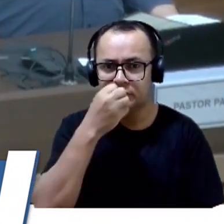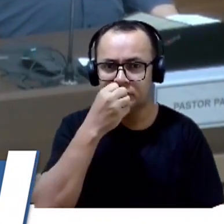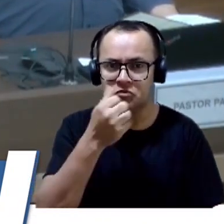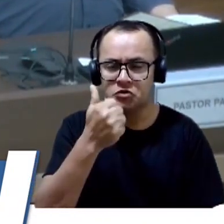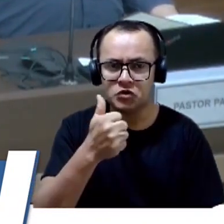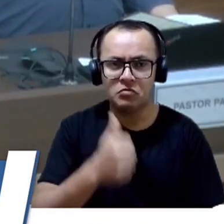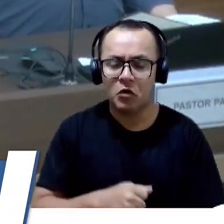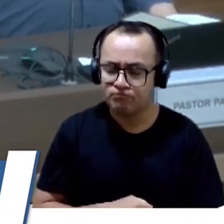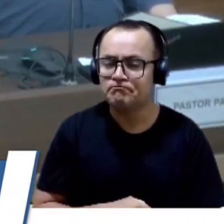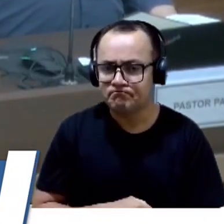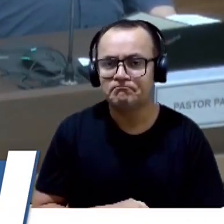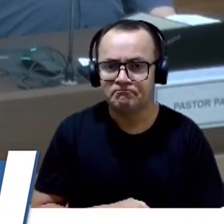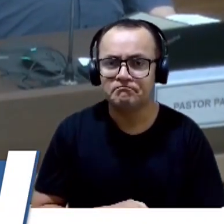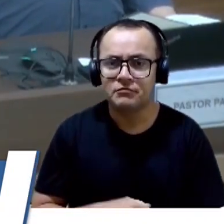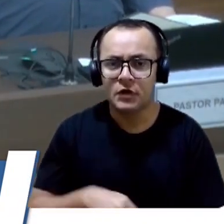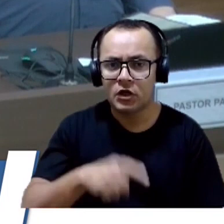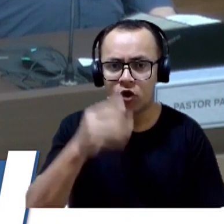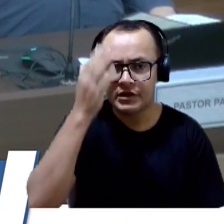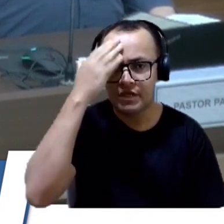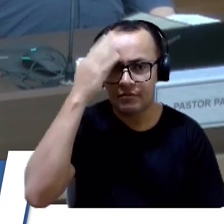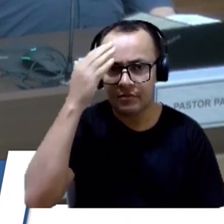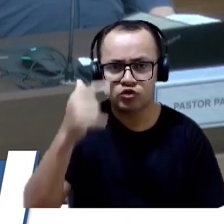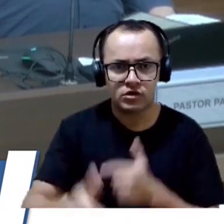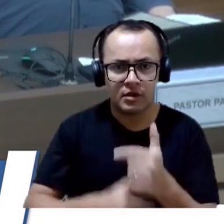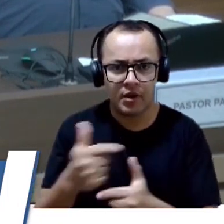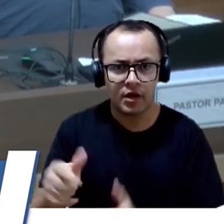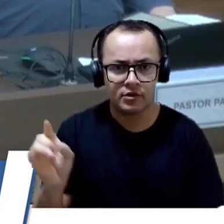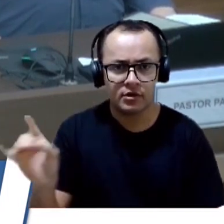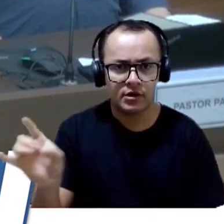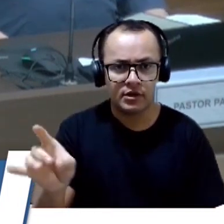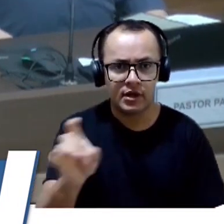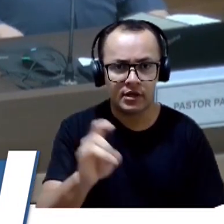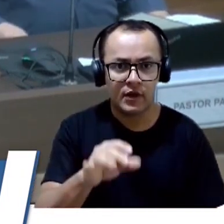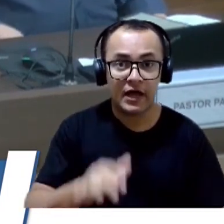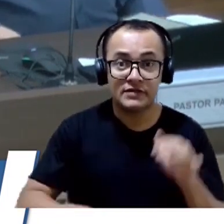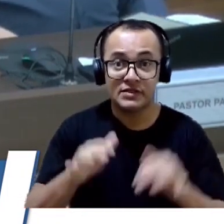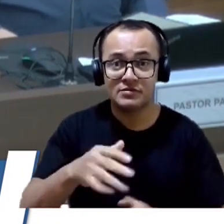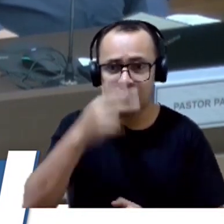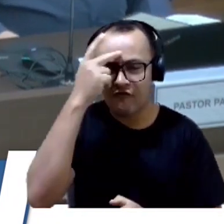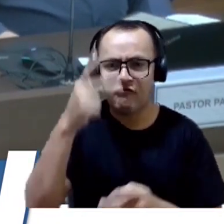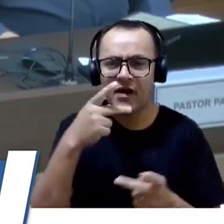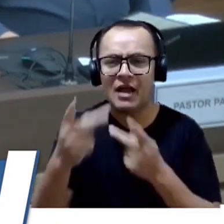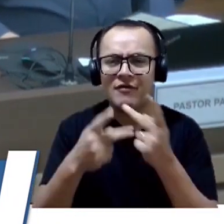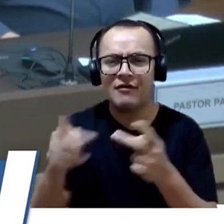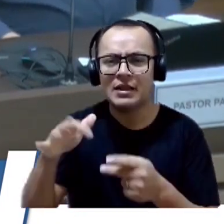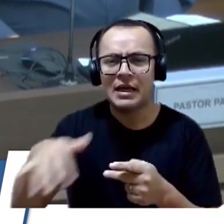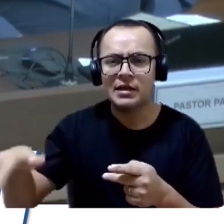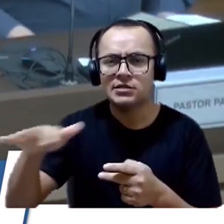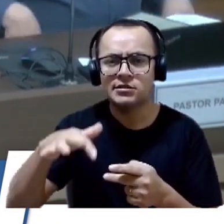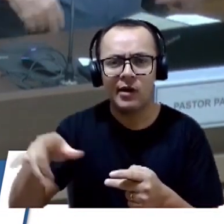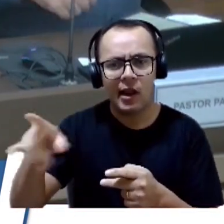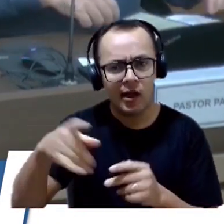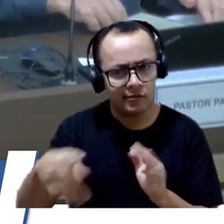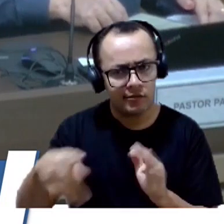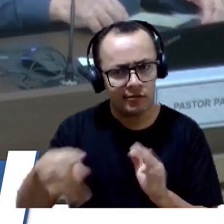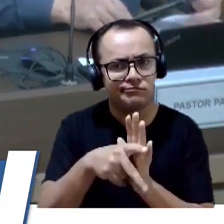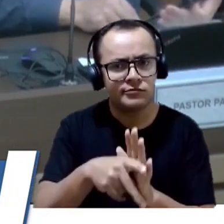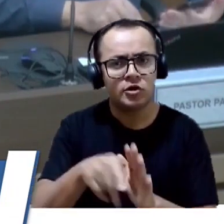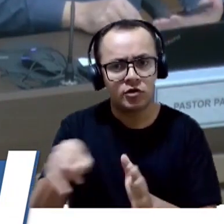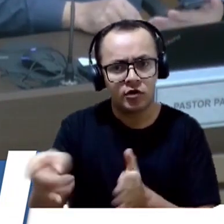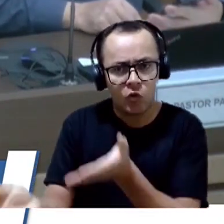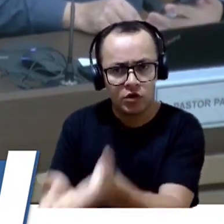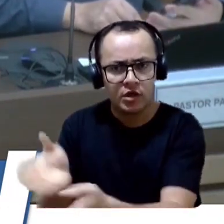que esse imóvel continuasse sendo cuidado pelo sindicato. Então, como o vereador Gilson Pelizário